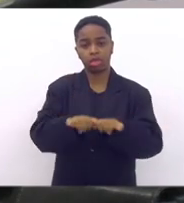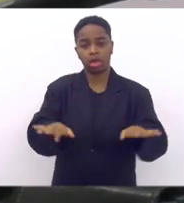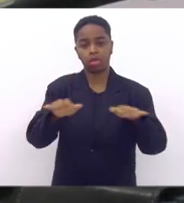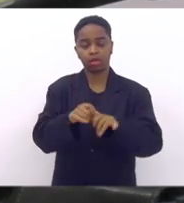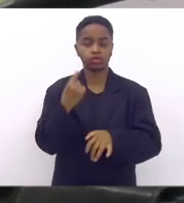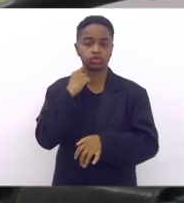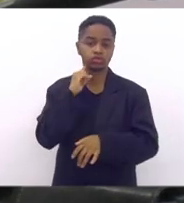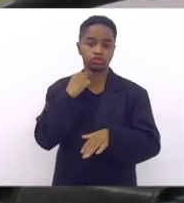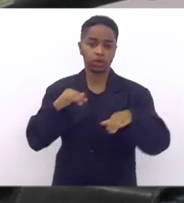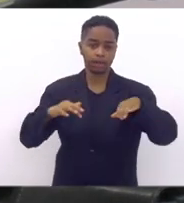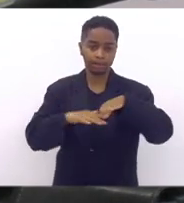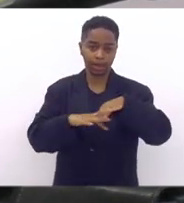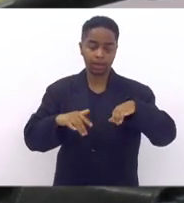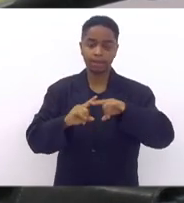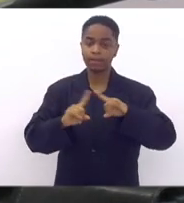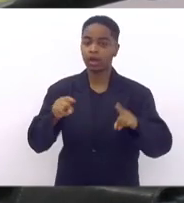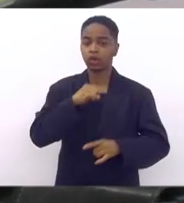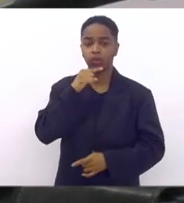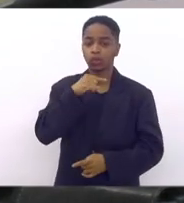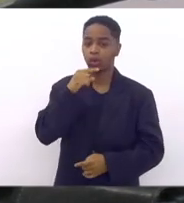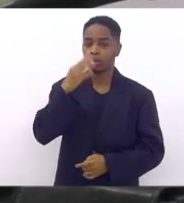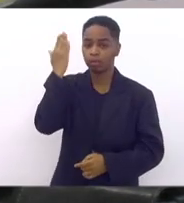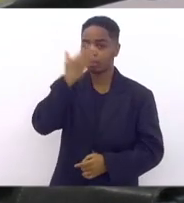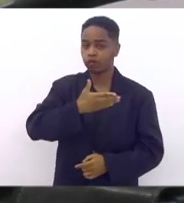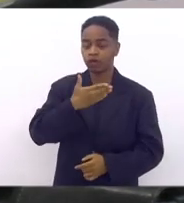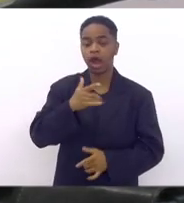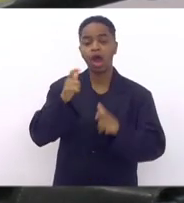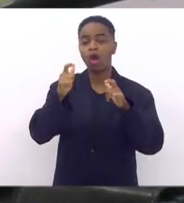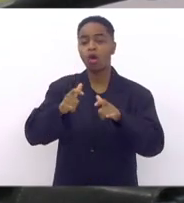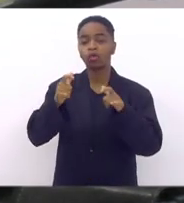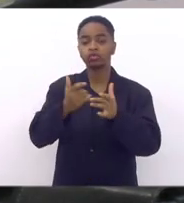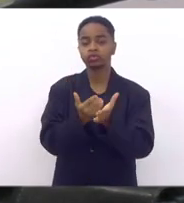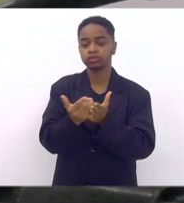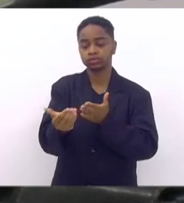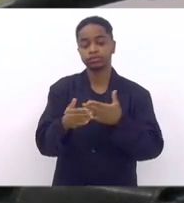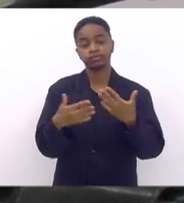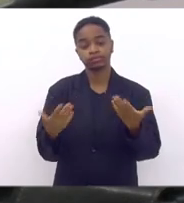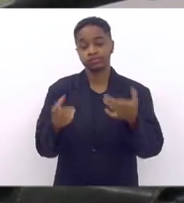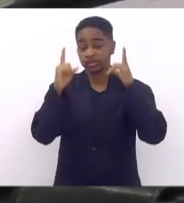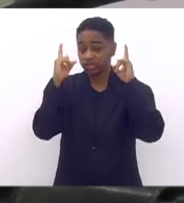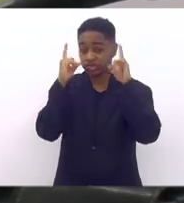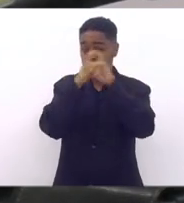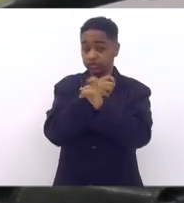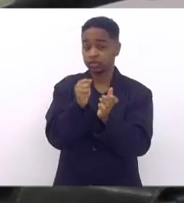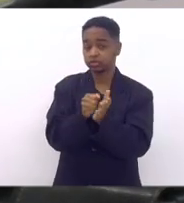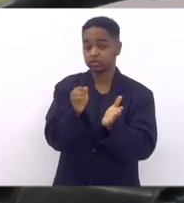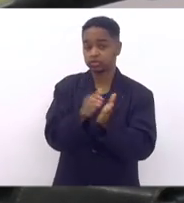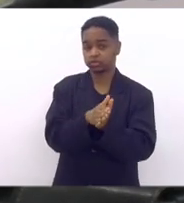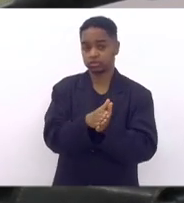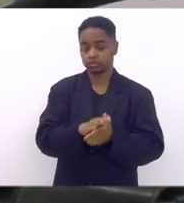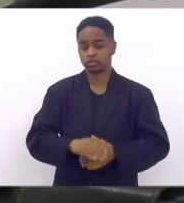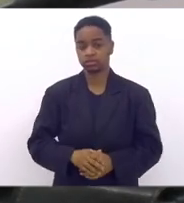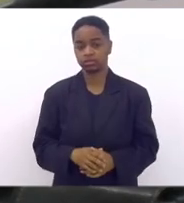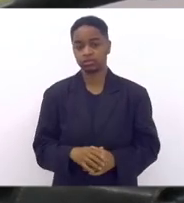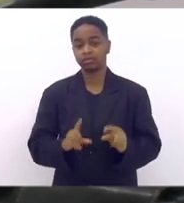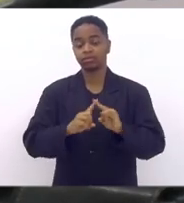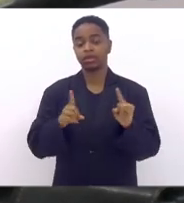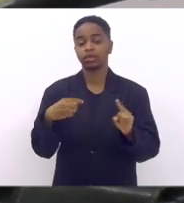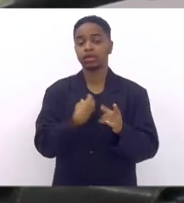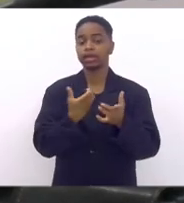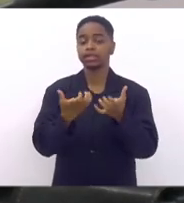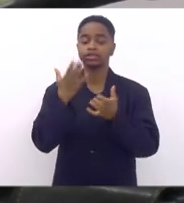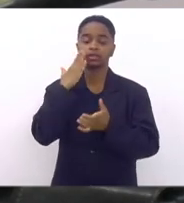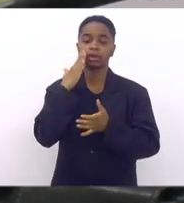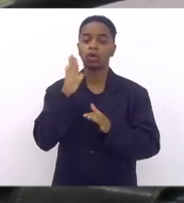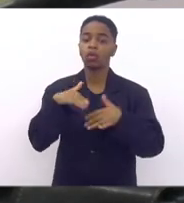Guanabara mas nunca se consegue provar de onde o produto vasa então dificilmente há punições vamos querer saber do iné Quais são as